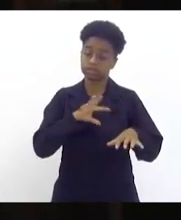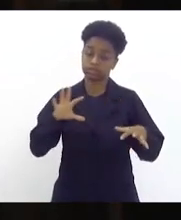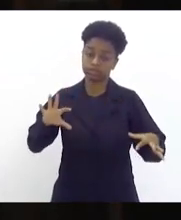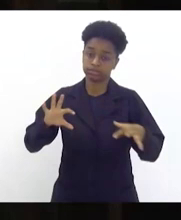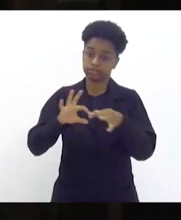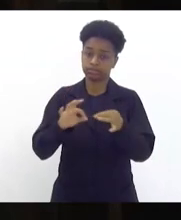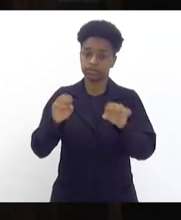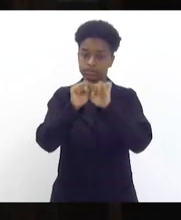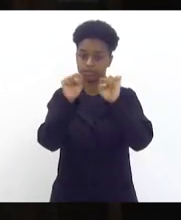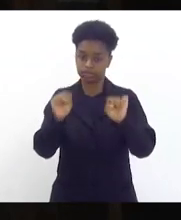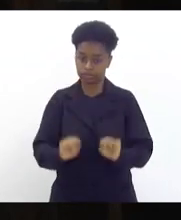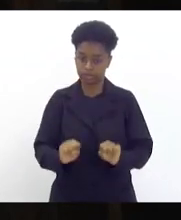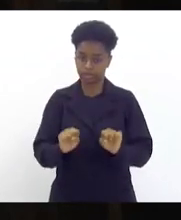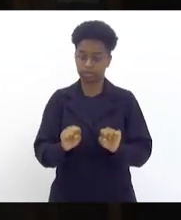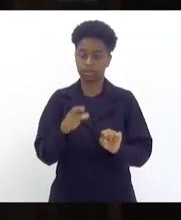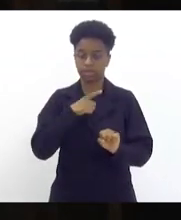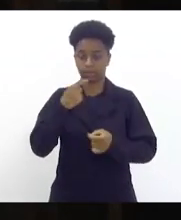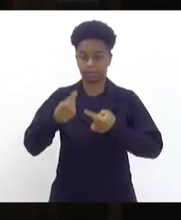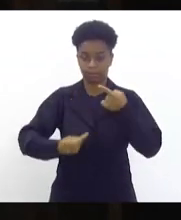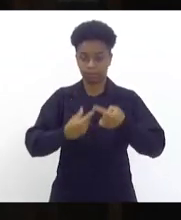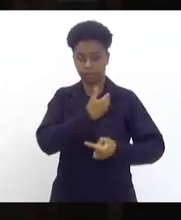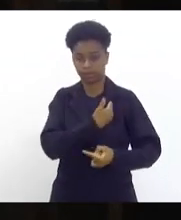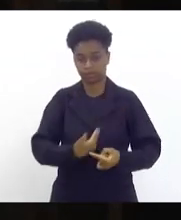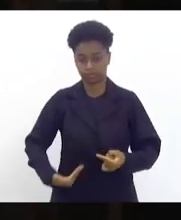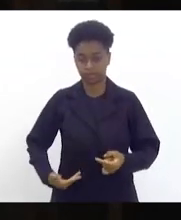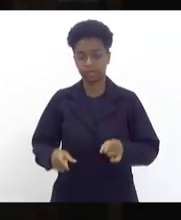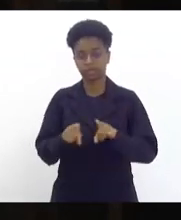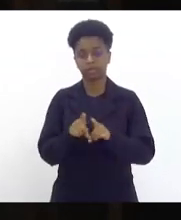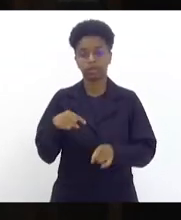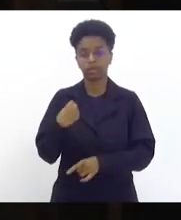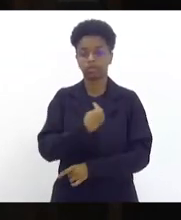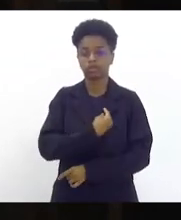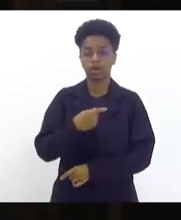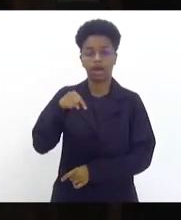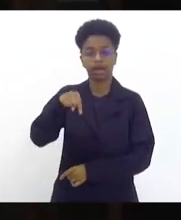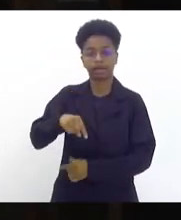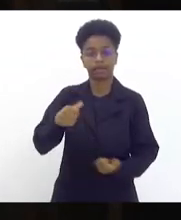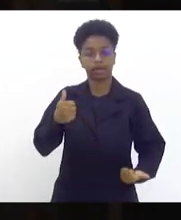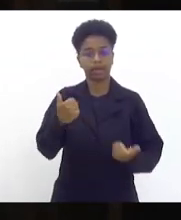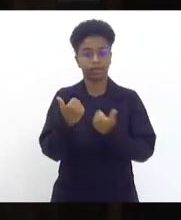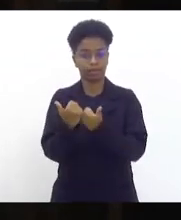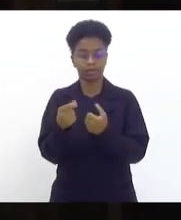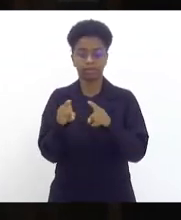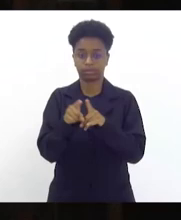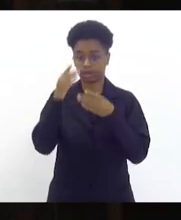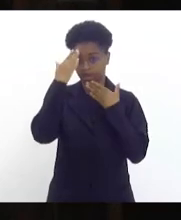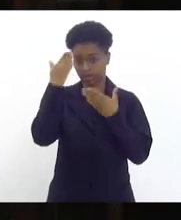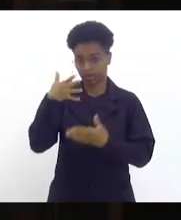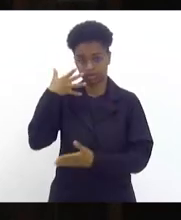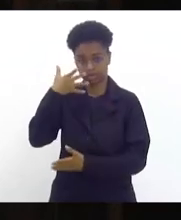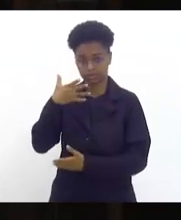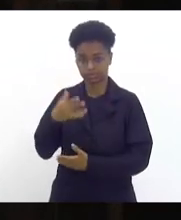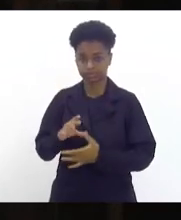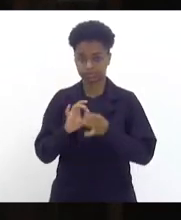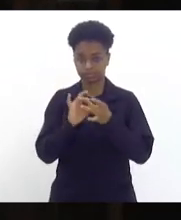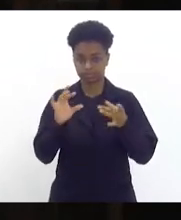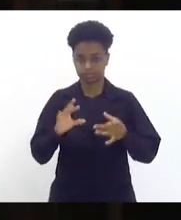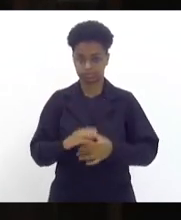sistema de políticas públicas e nós estamos aqui para apoiá-los e eu agradeço o espaço